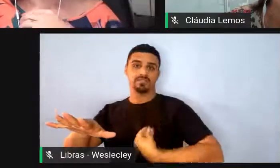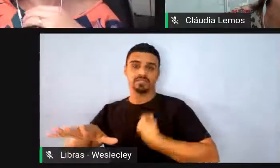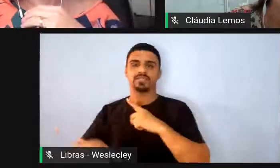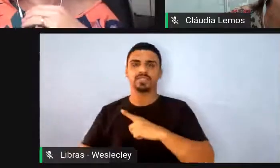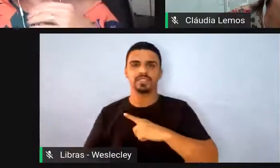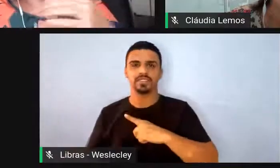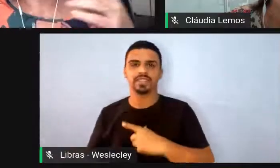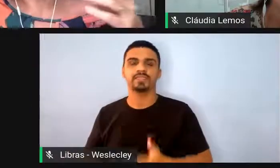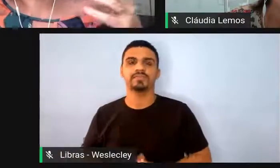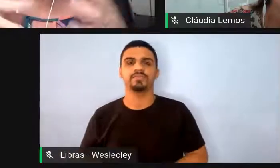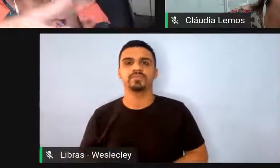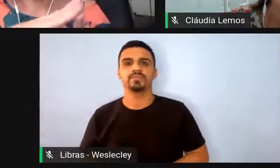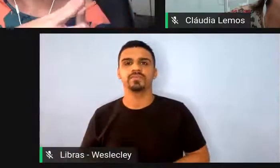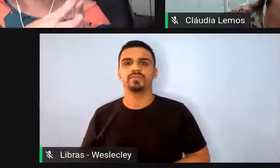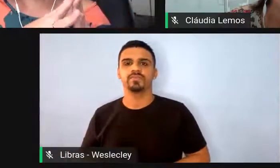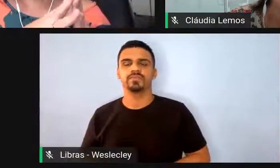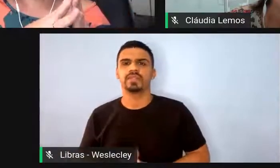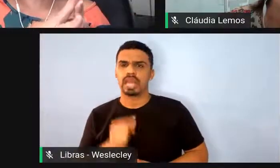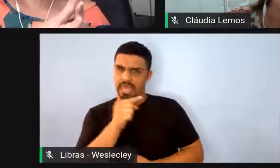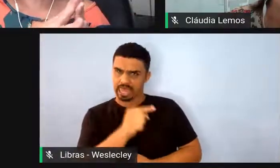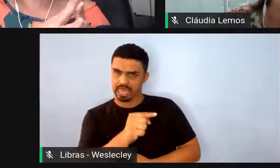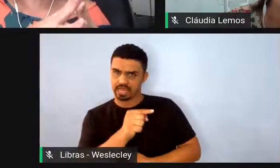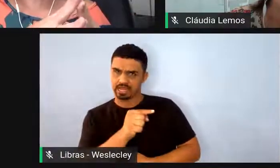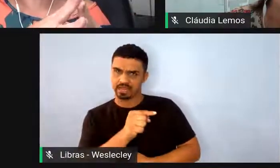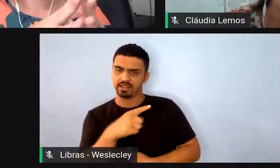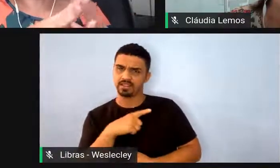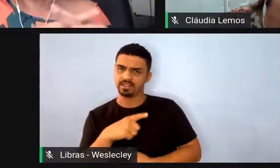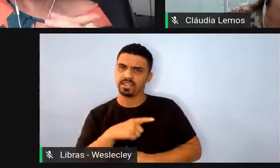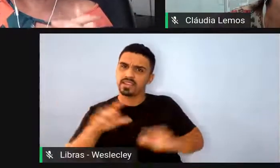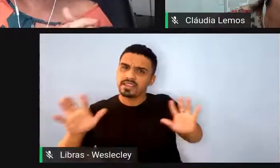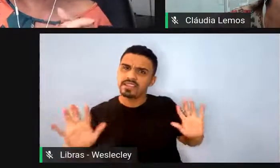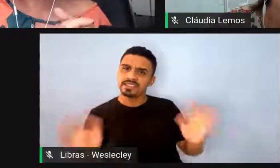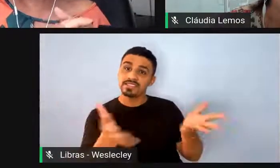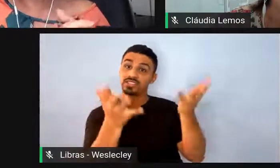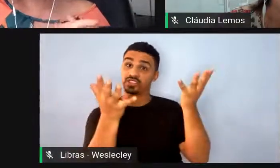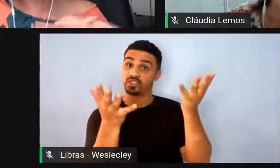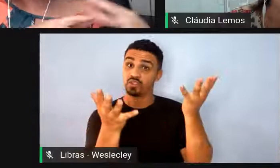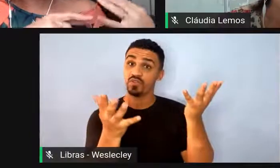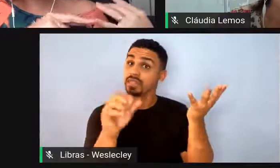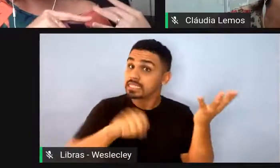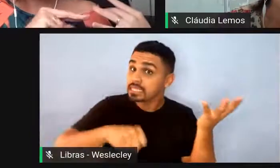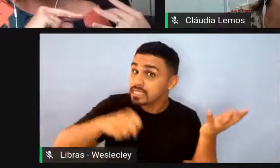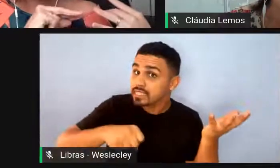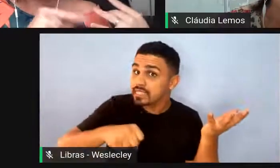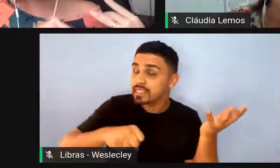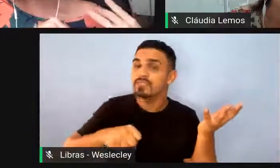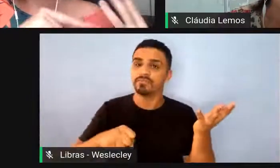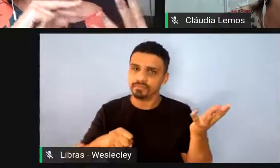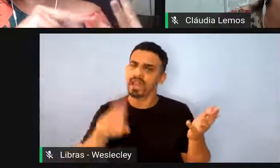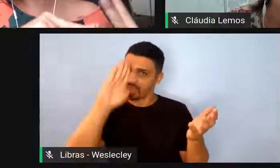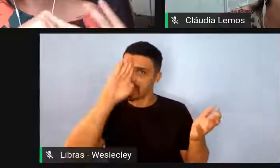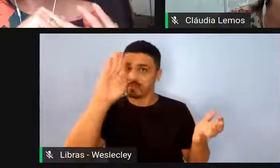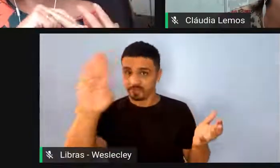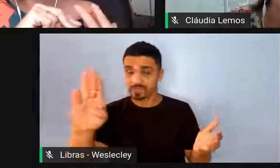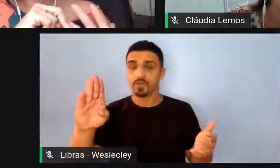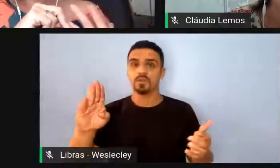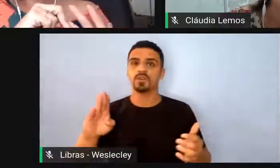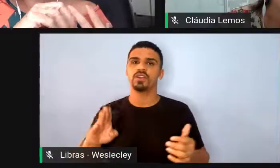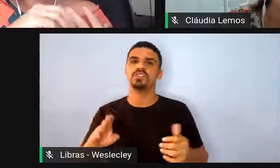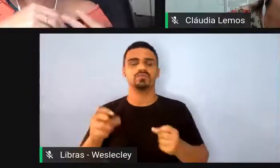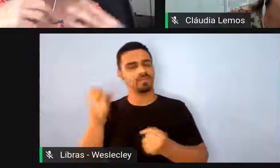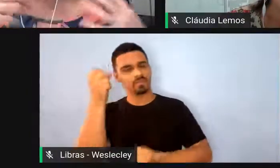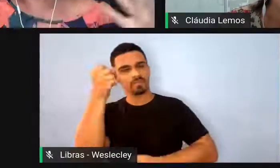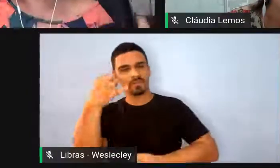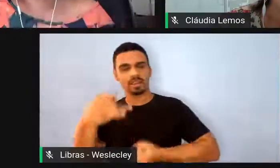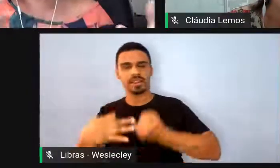accountability. Ela é um incentivo para accountability? Principalmente na vertente informação e justificação,